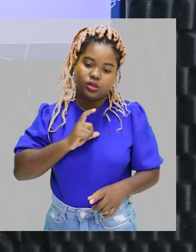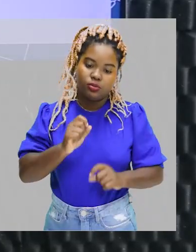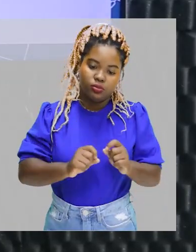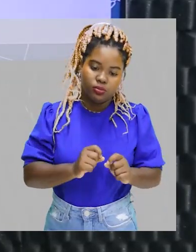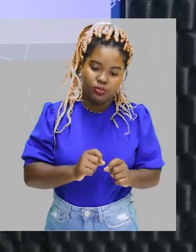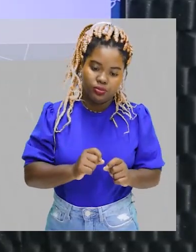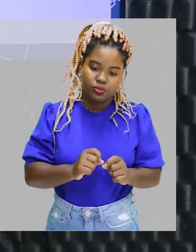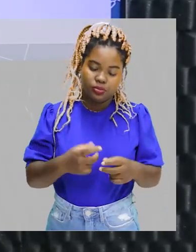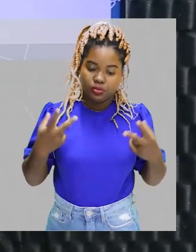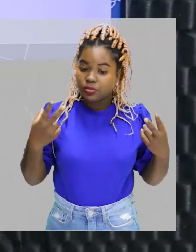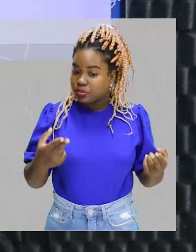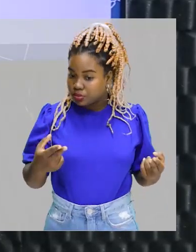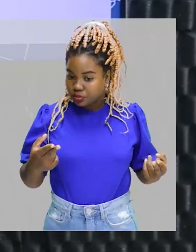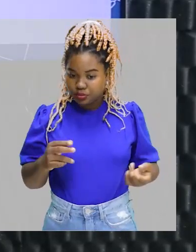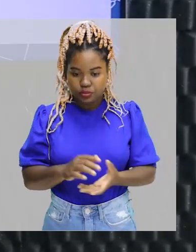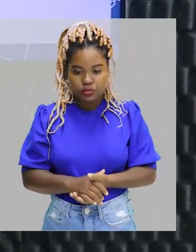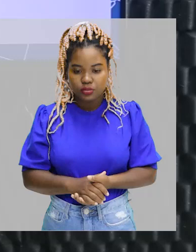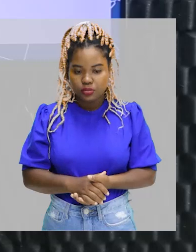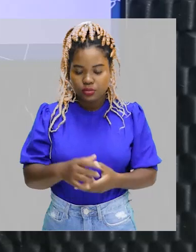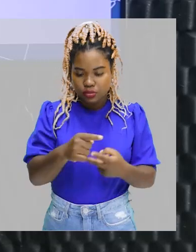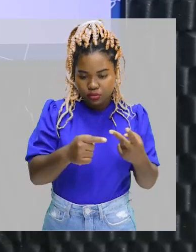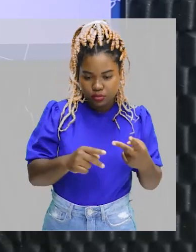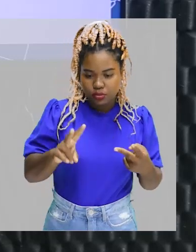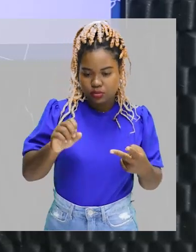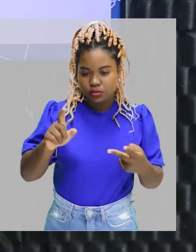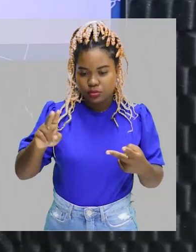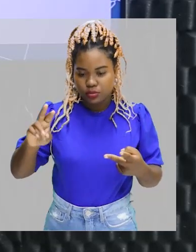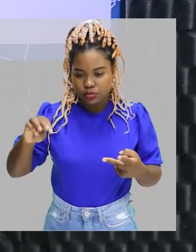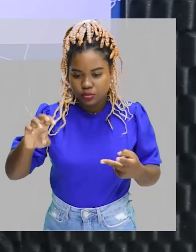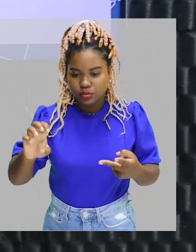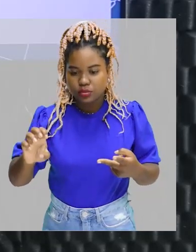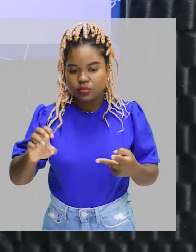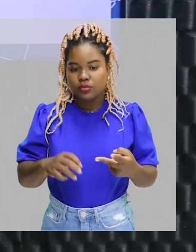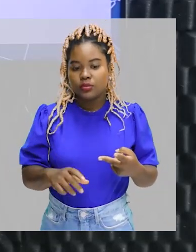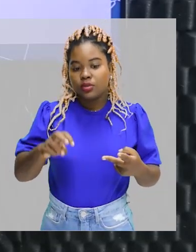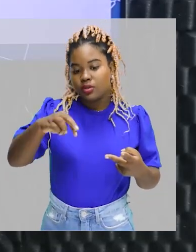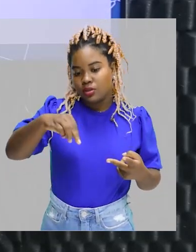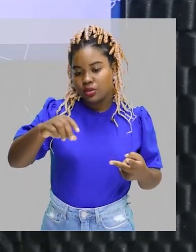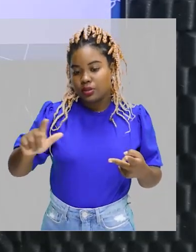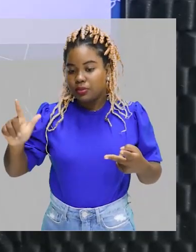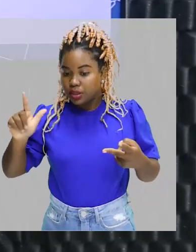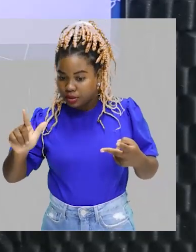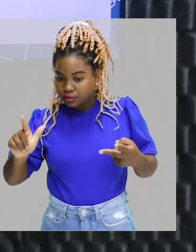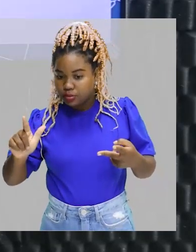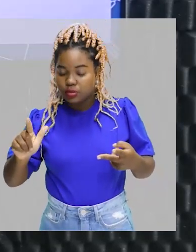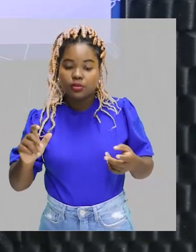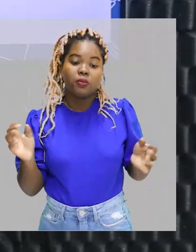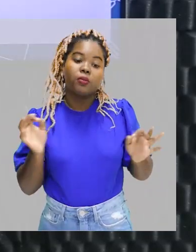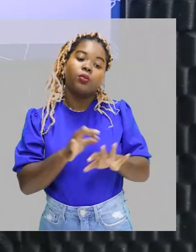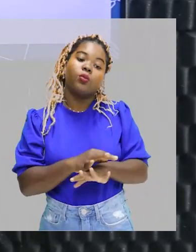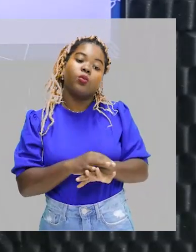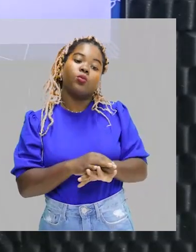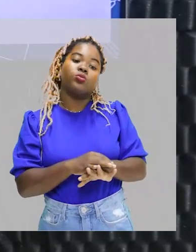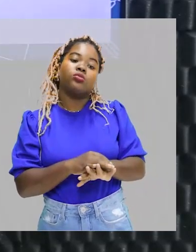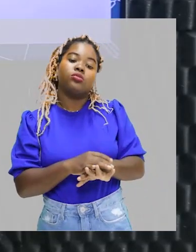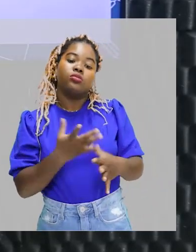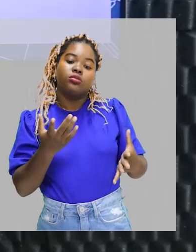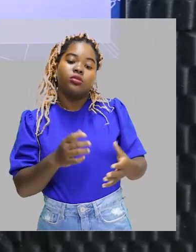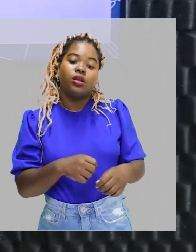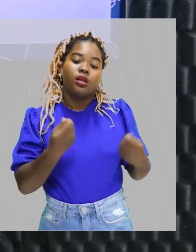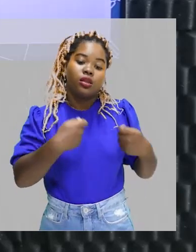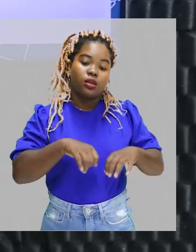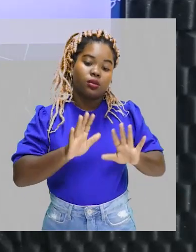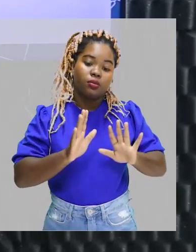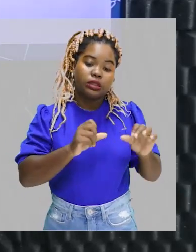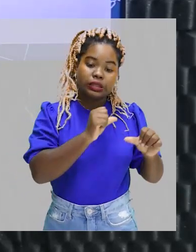mesma unidade. Então, os dois volumes estão em mililitro, ml, tranquilo. Aí, claro, a